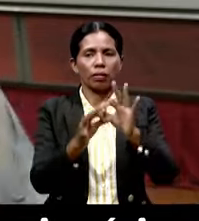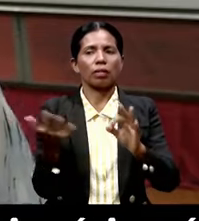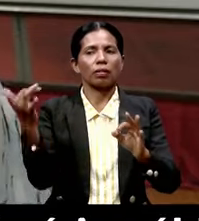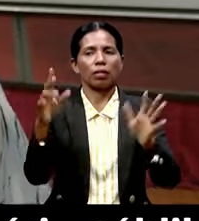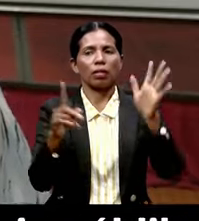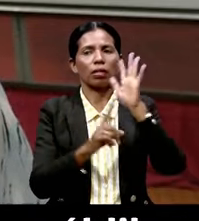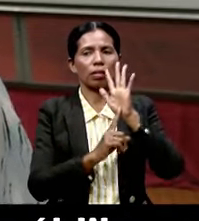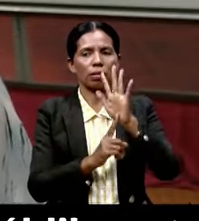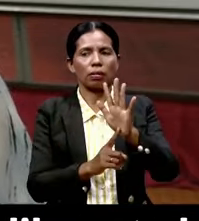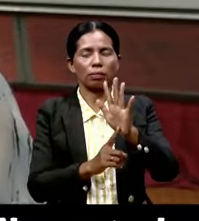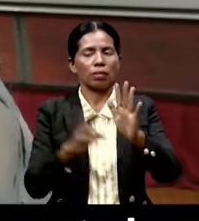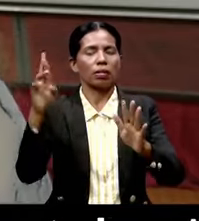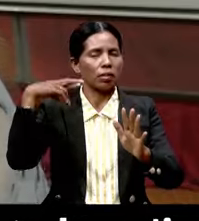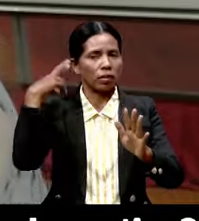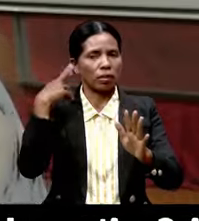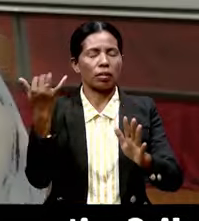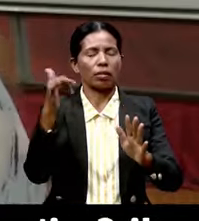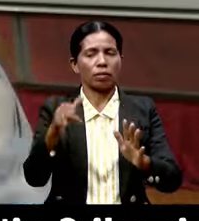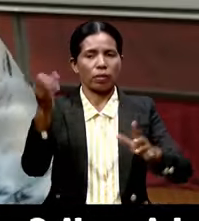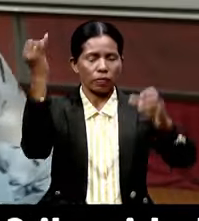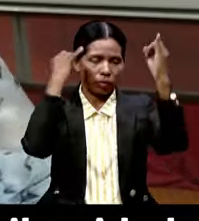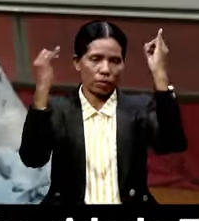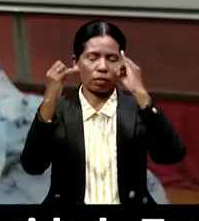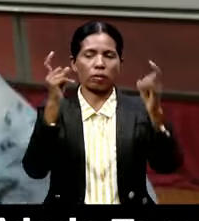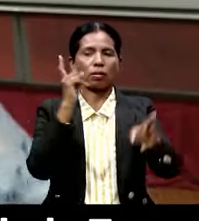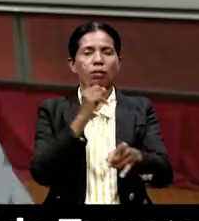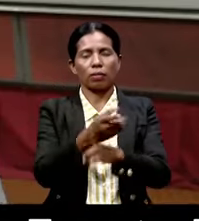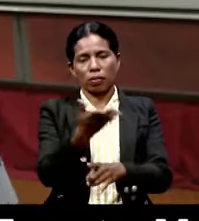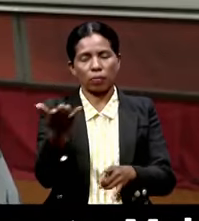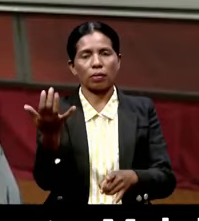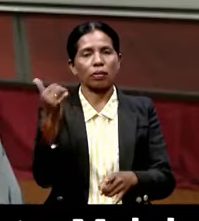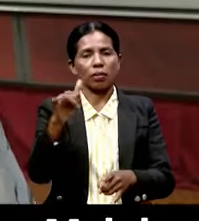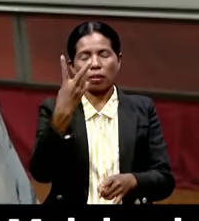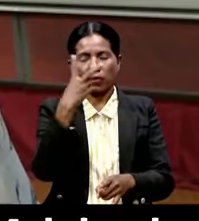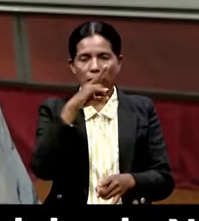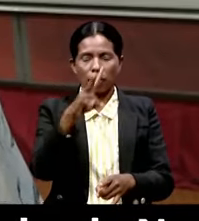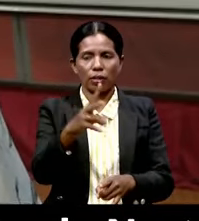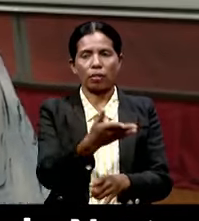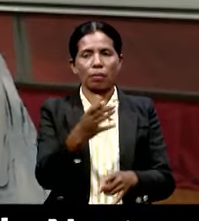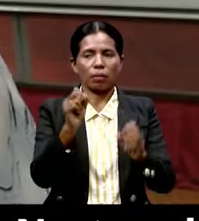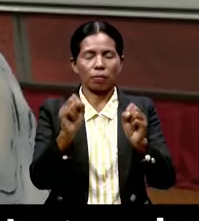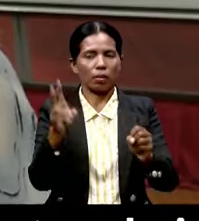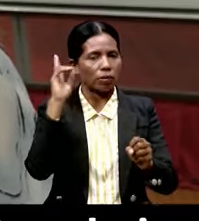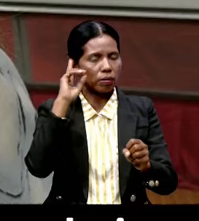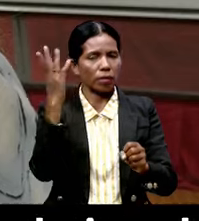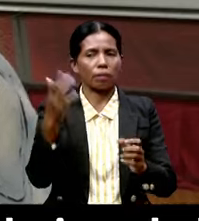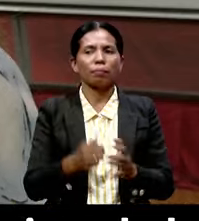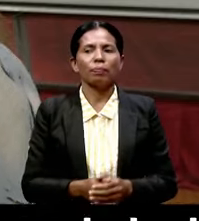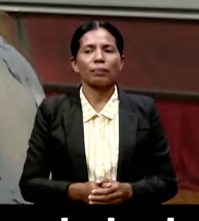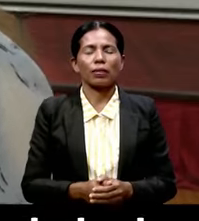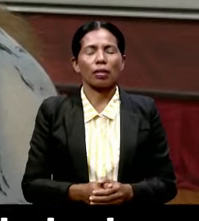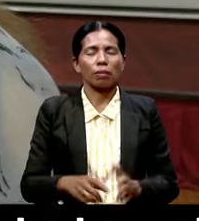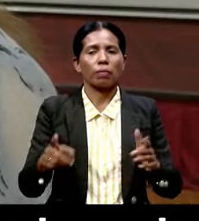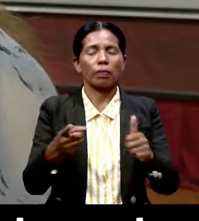público ba radio ni be masa kwa informasan klaro atu ita bosa to harita ma sub sektor ne ita bosa be rona hena ba tamba nia foin